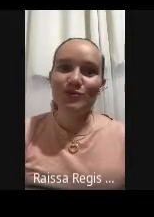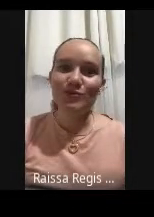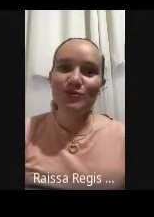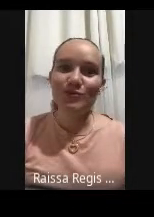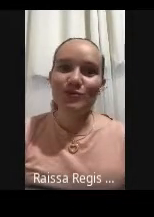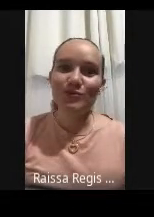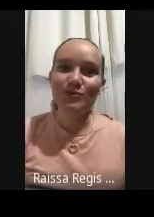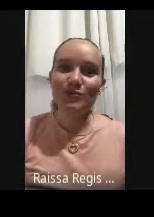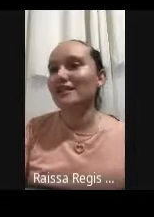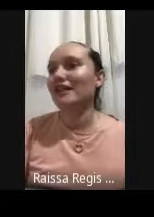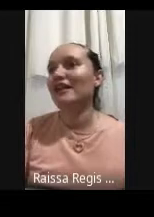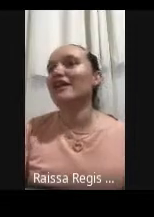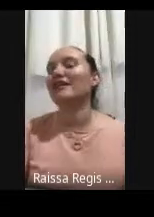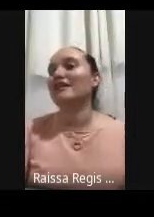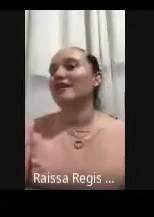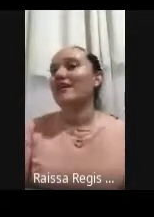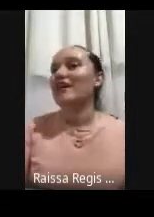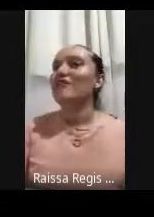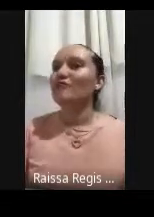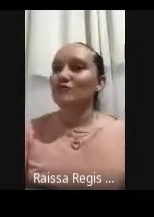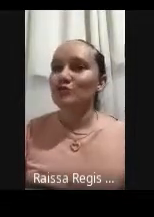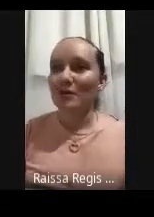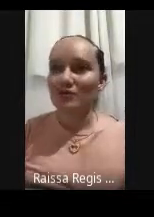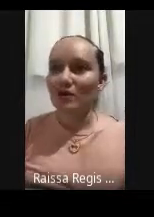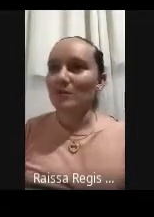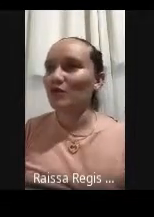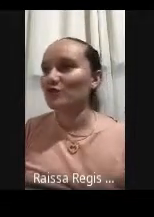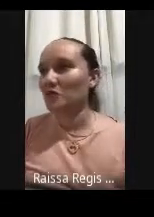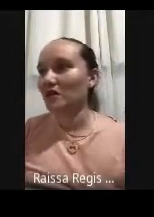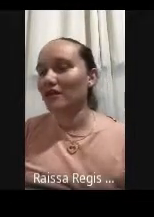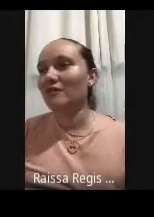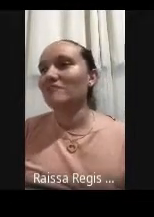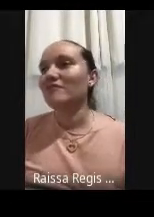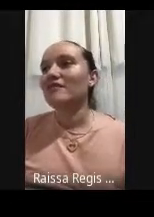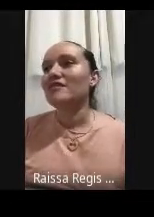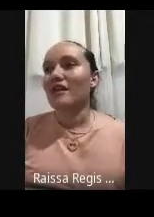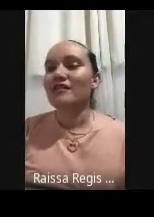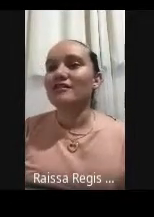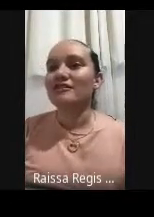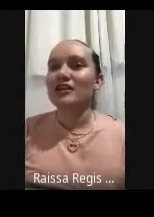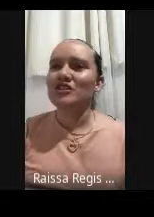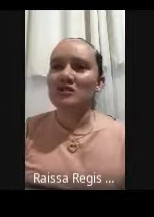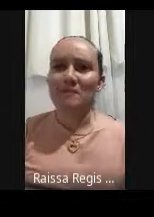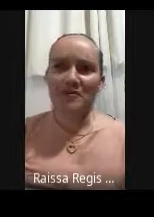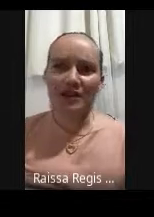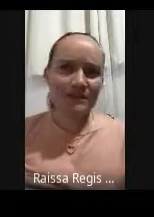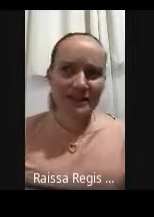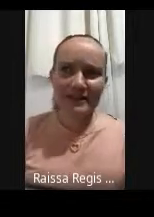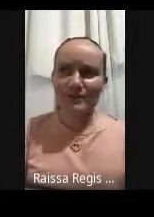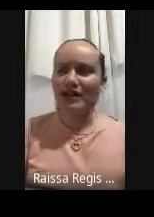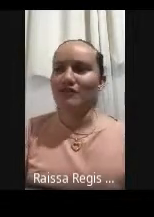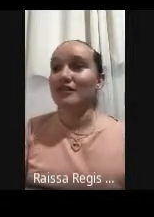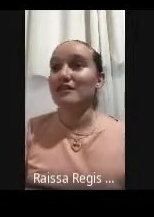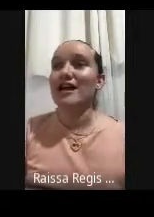intérprete no Campus Aparecida, né? E juntamente com essa professora aí, ela, acho que a especialização